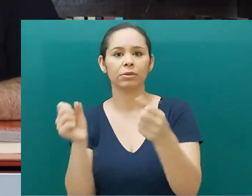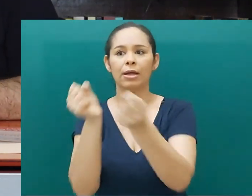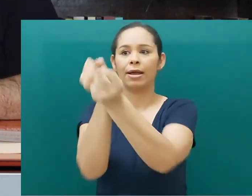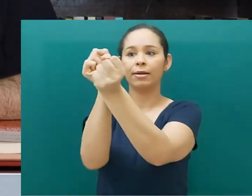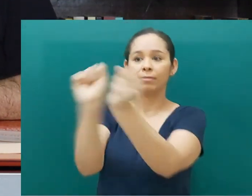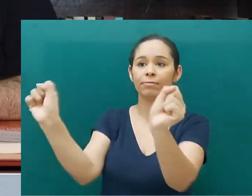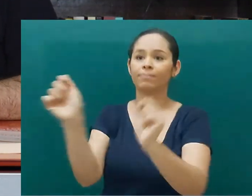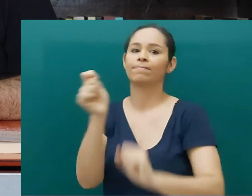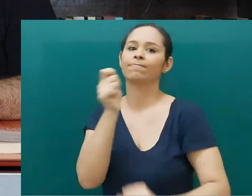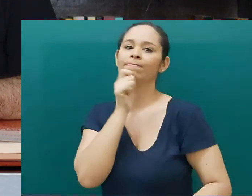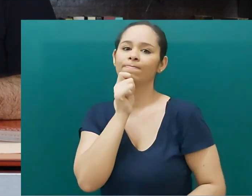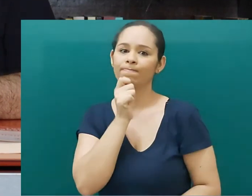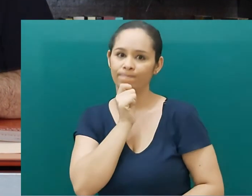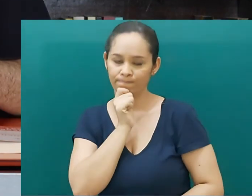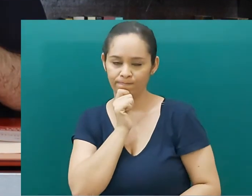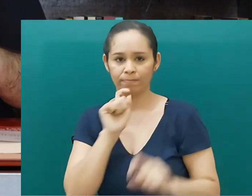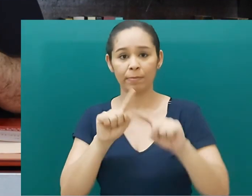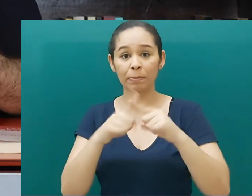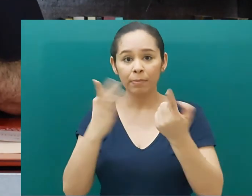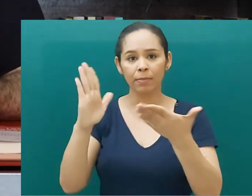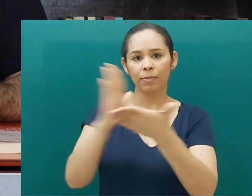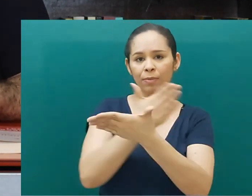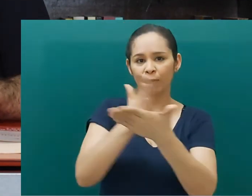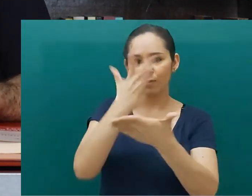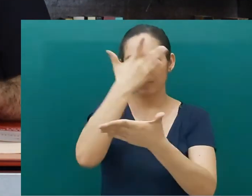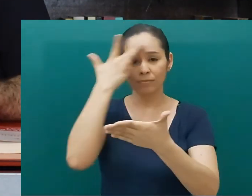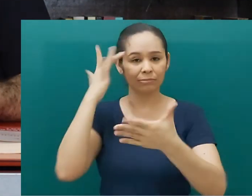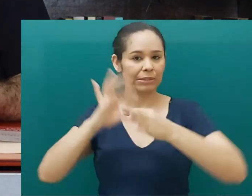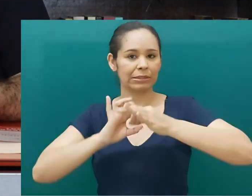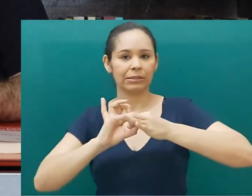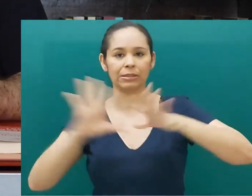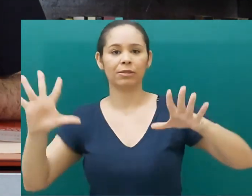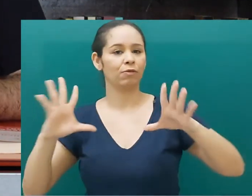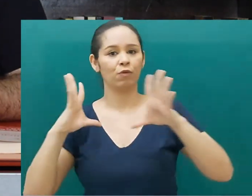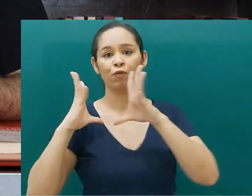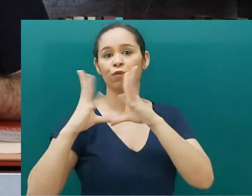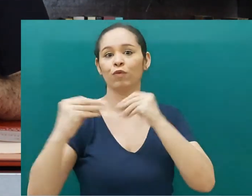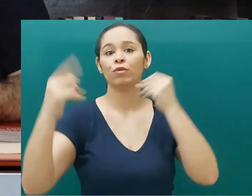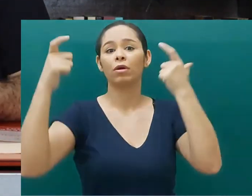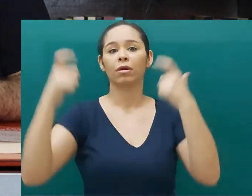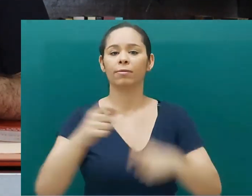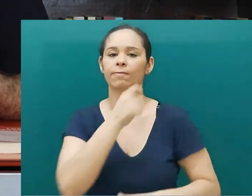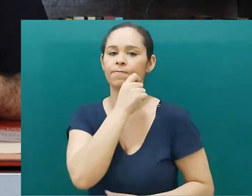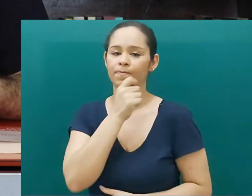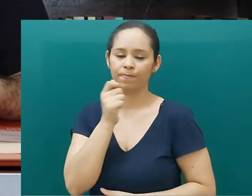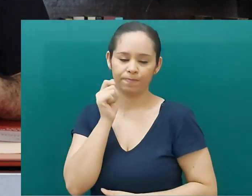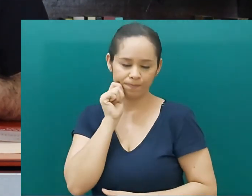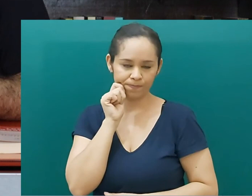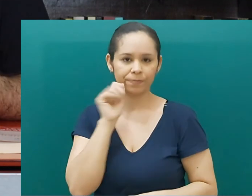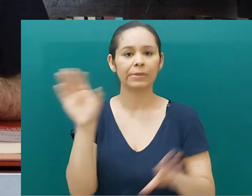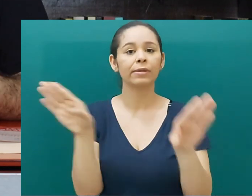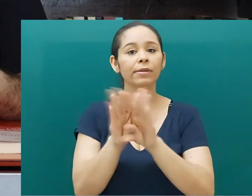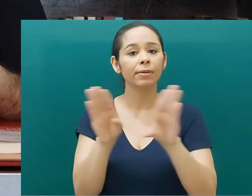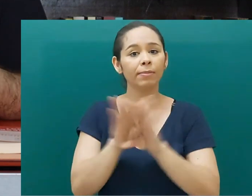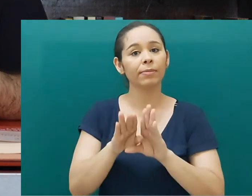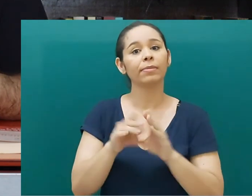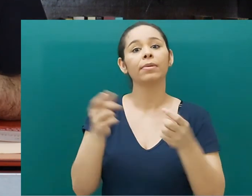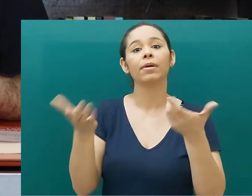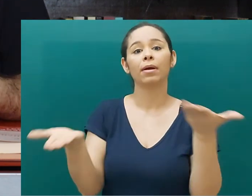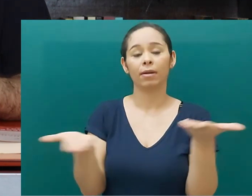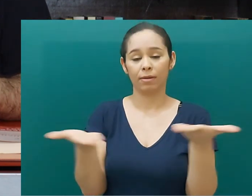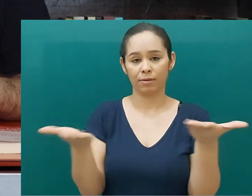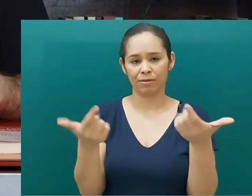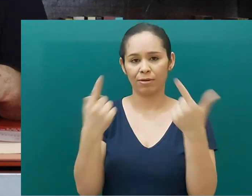abolido a escravidão, né? Mas as pessoas eram livres lá. Inclusive, uma coisa que chama muita atenção